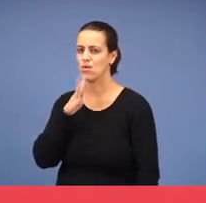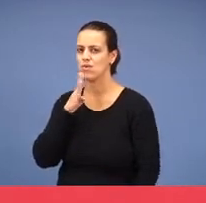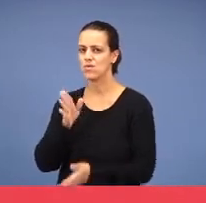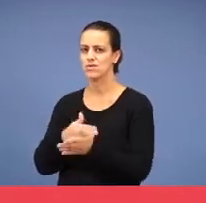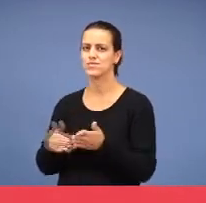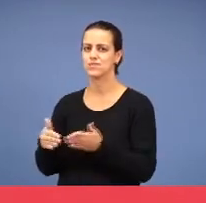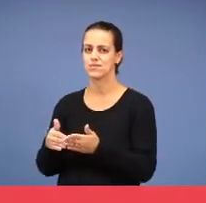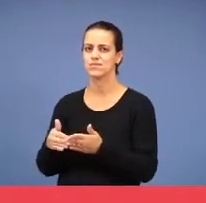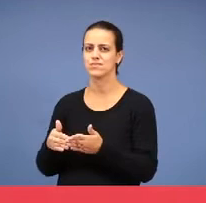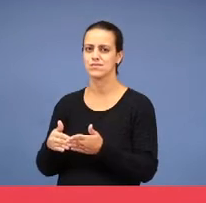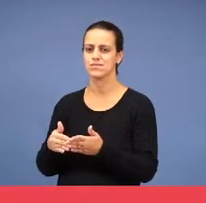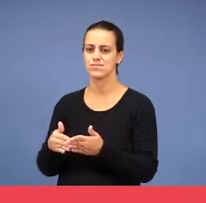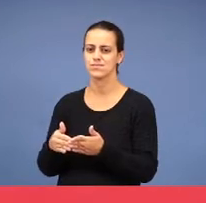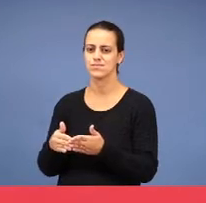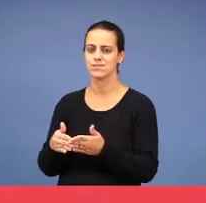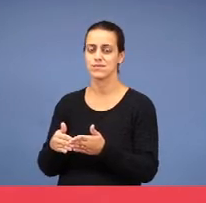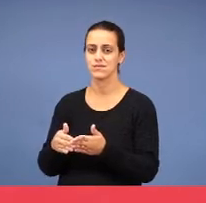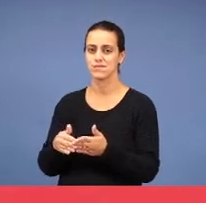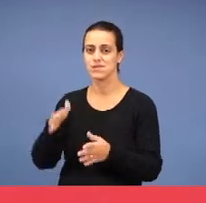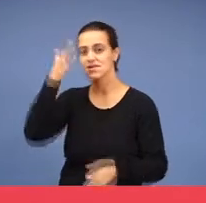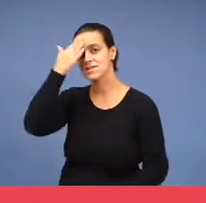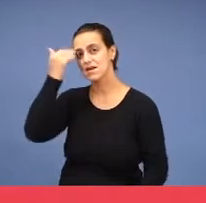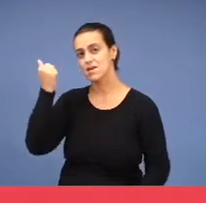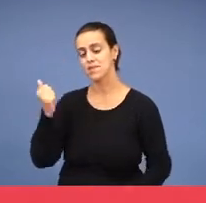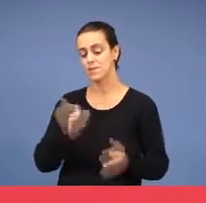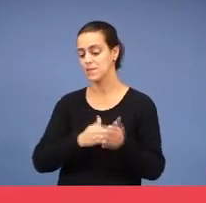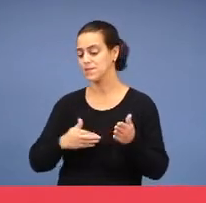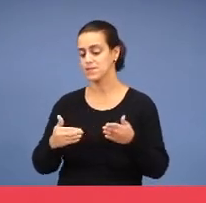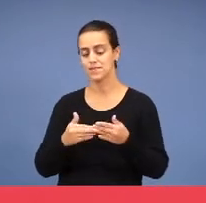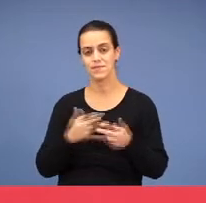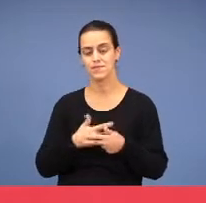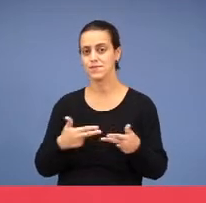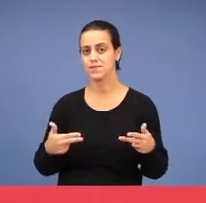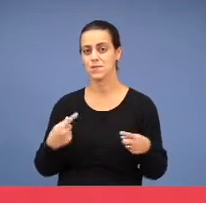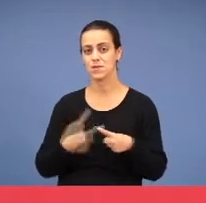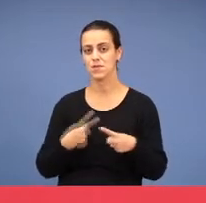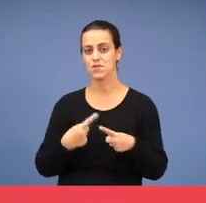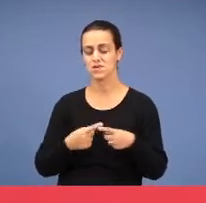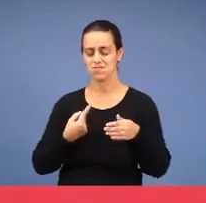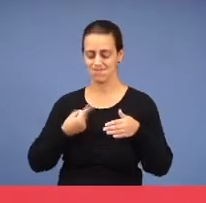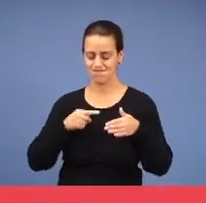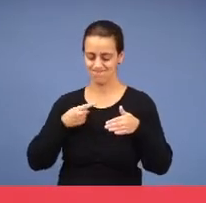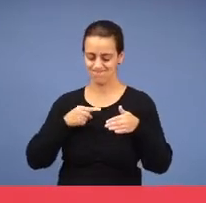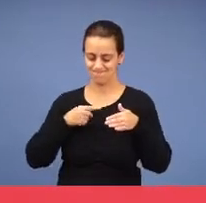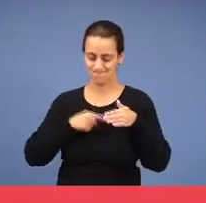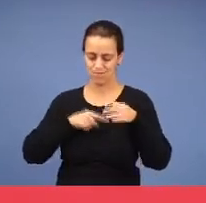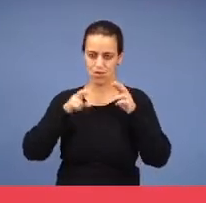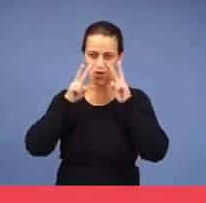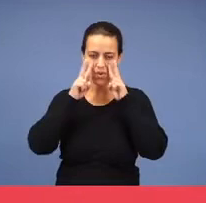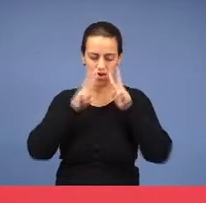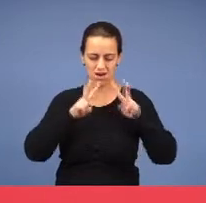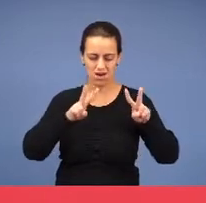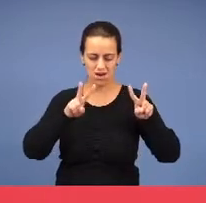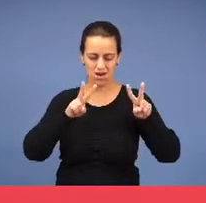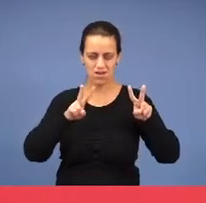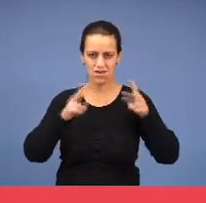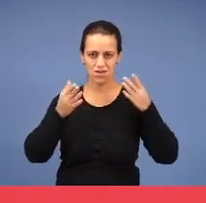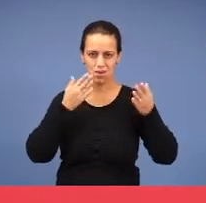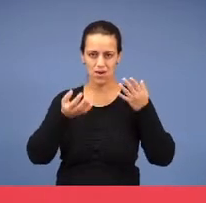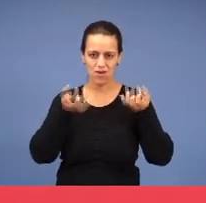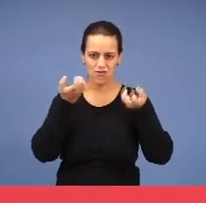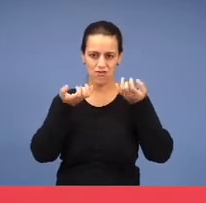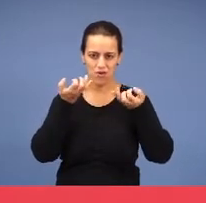Deus. Então, ele sabia de todas as coisas, porque ele penetra com o olhar. Chamas de fogo, ele vai